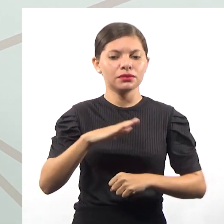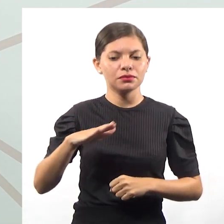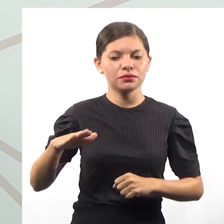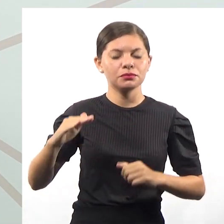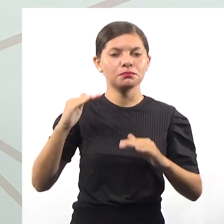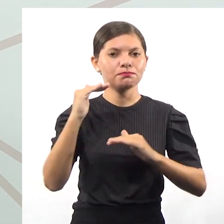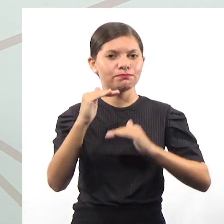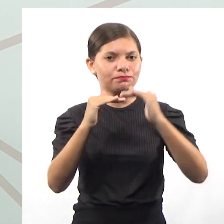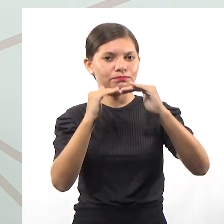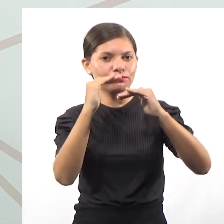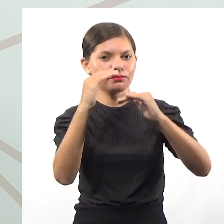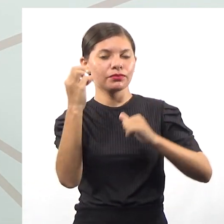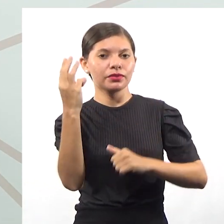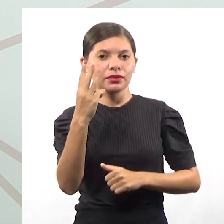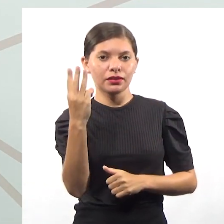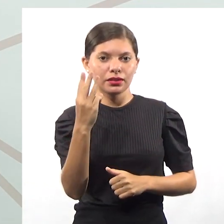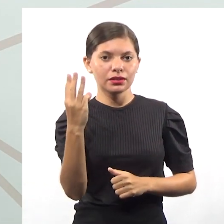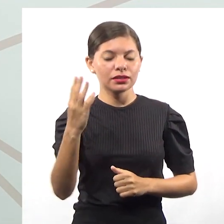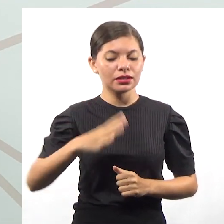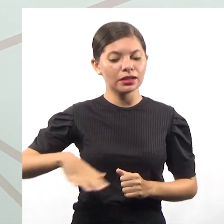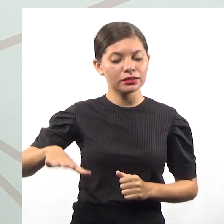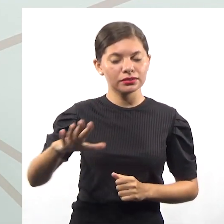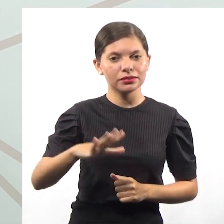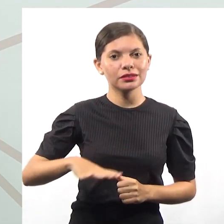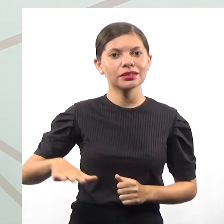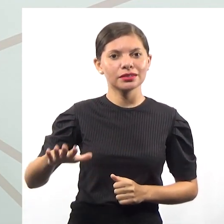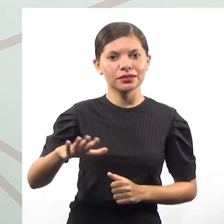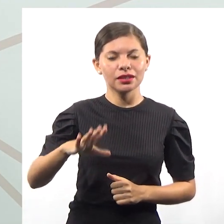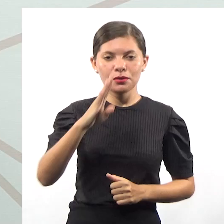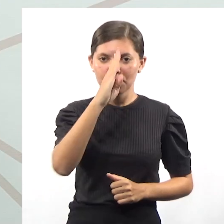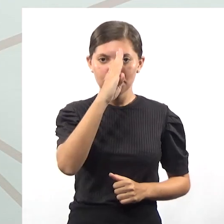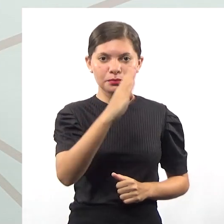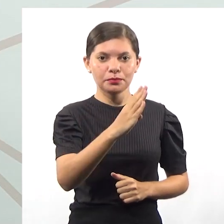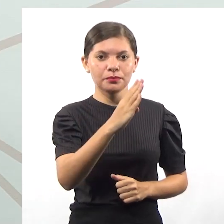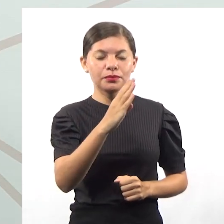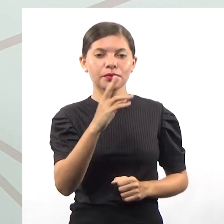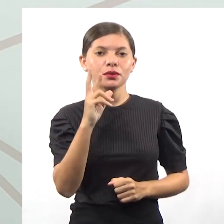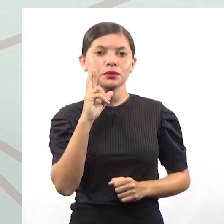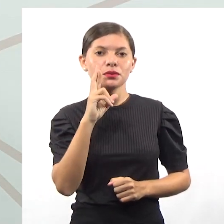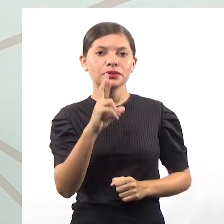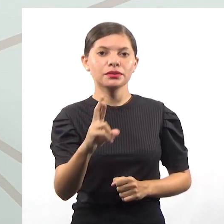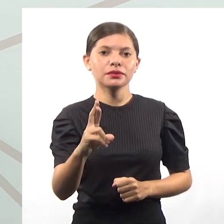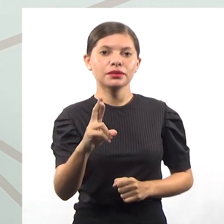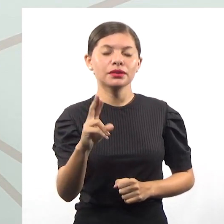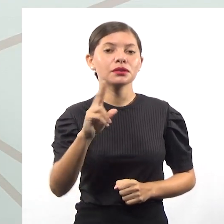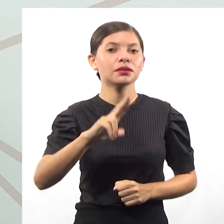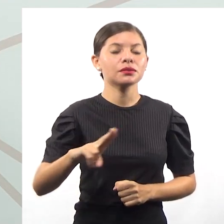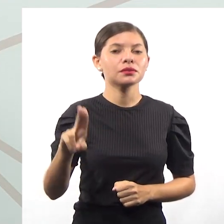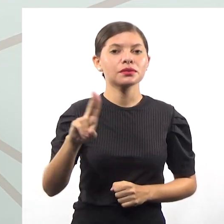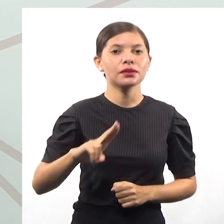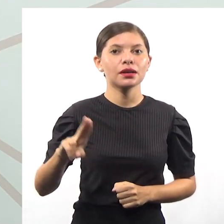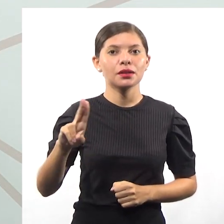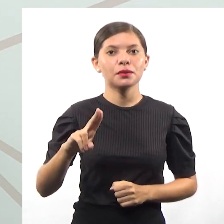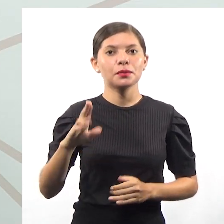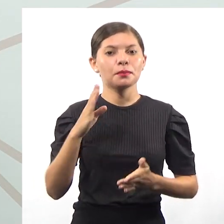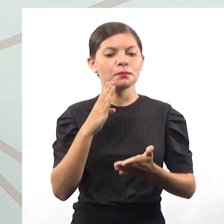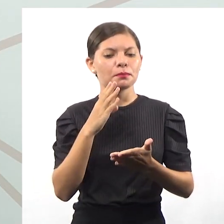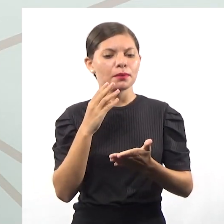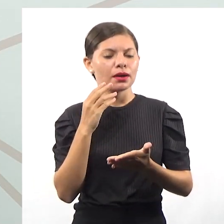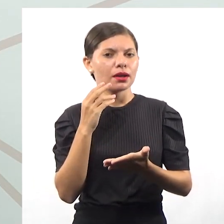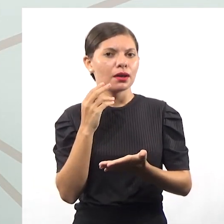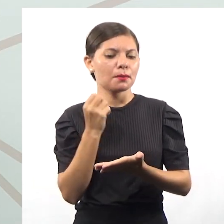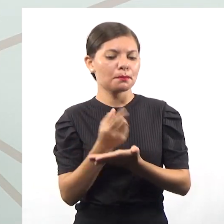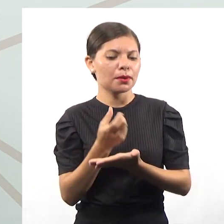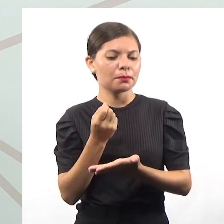crianças, principalmente nessas 3 áreas. Inclusive, o resultado do IDEB é utilizado para o financiamento